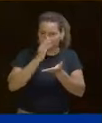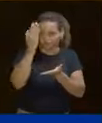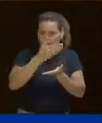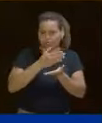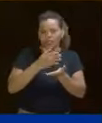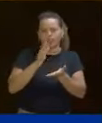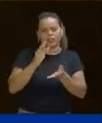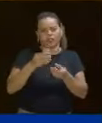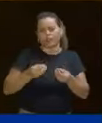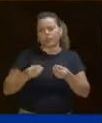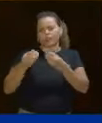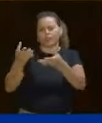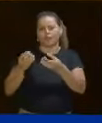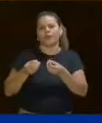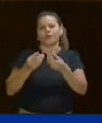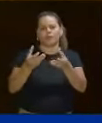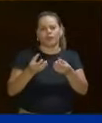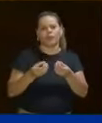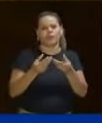valor.